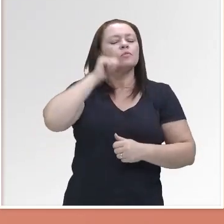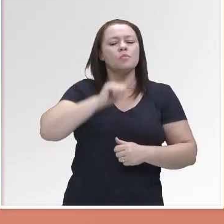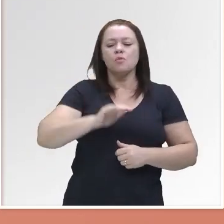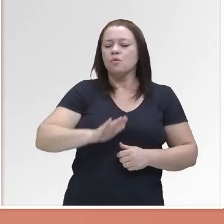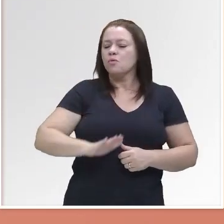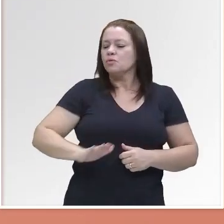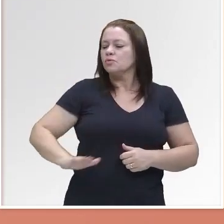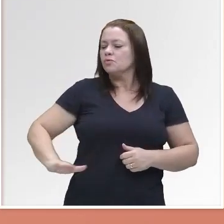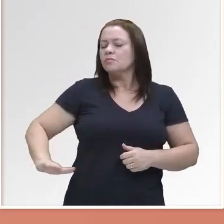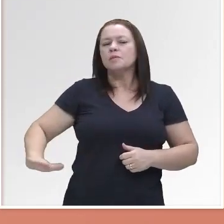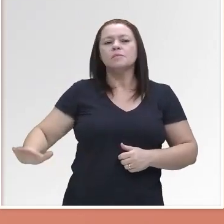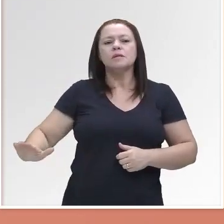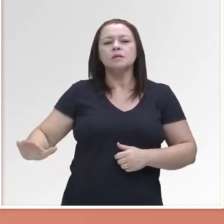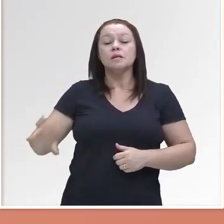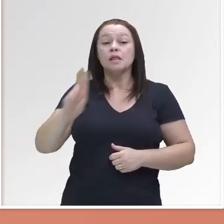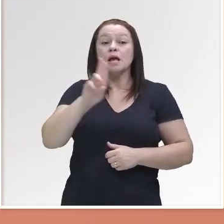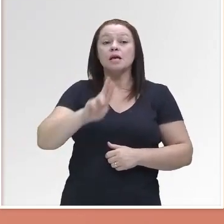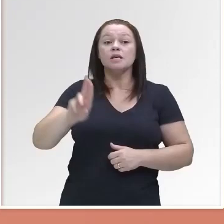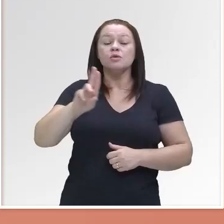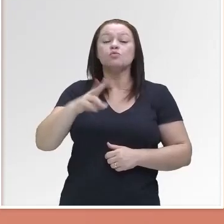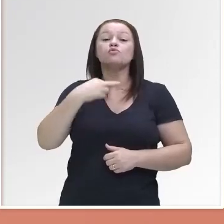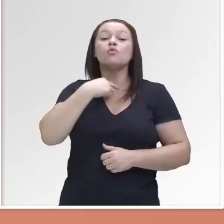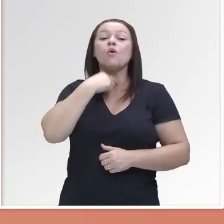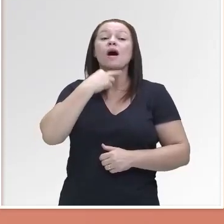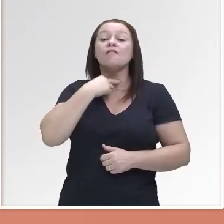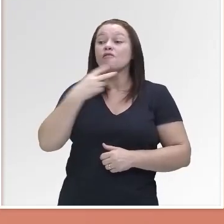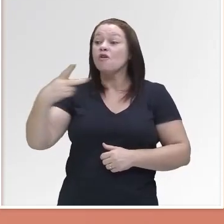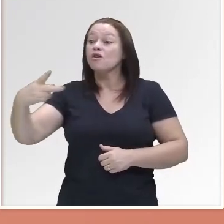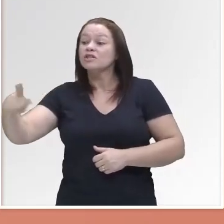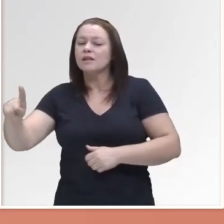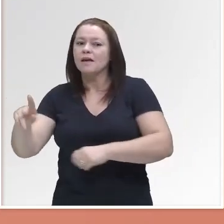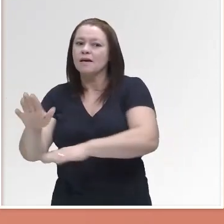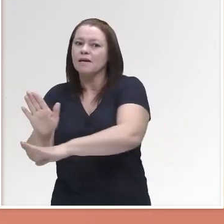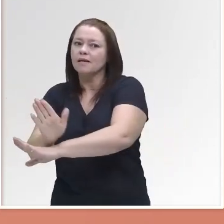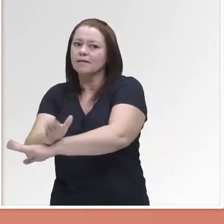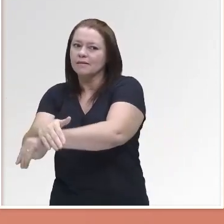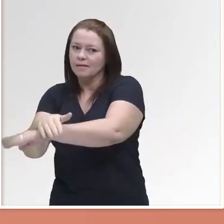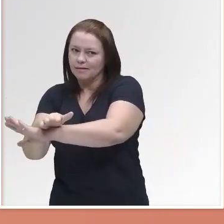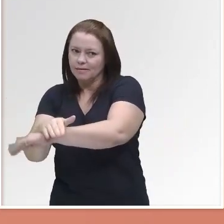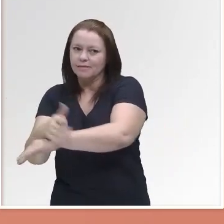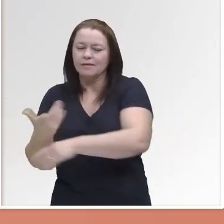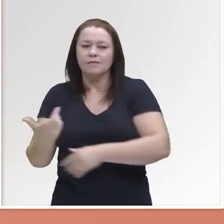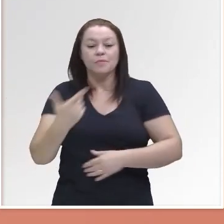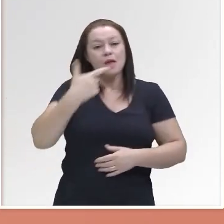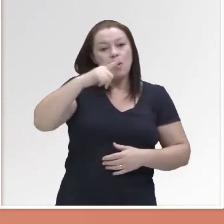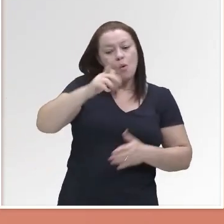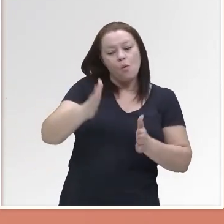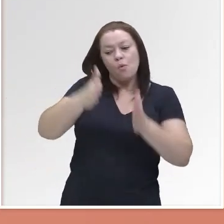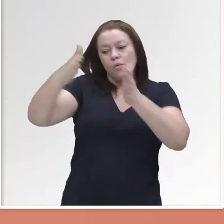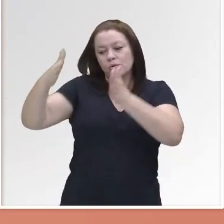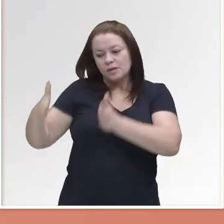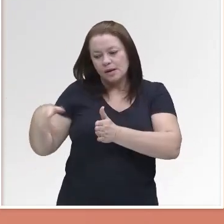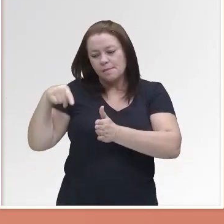e usou a voz de Ariel. Outra parte também que fala sobre as coisas mais dessa